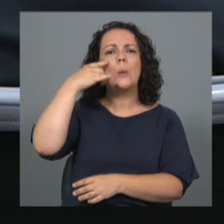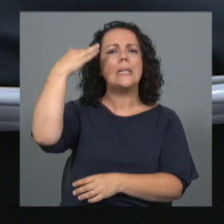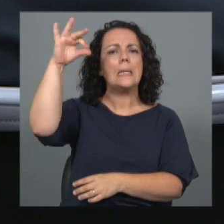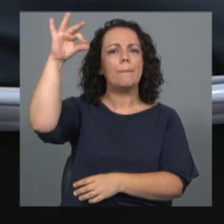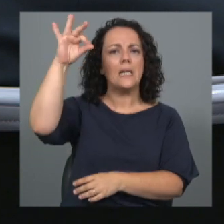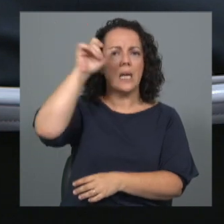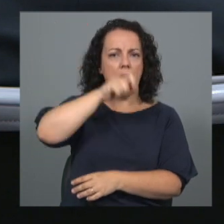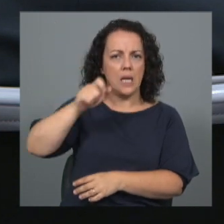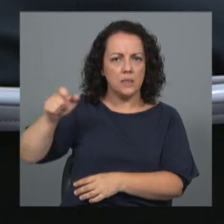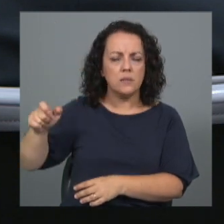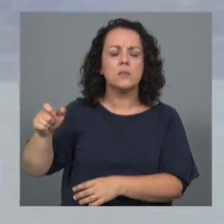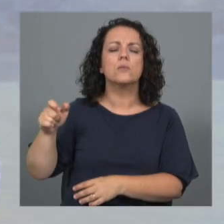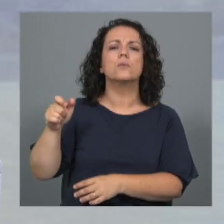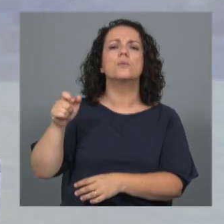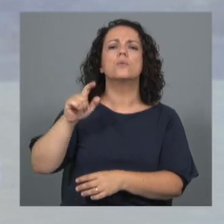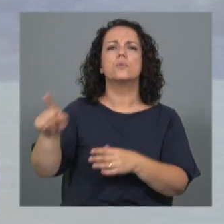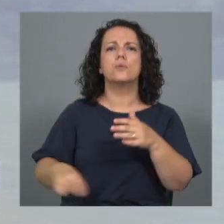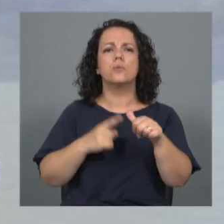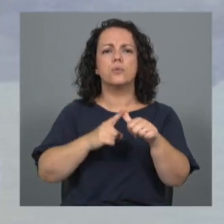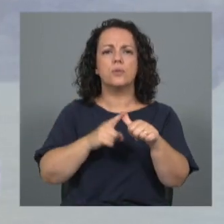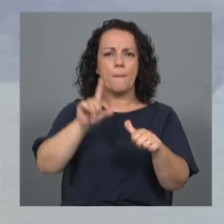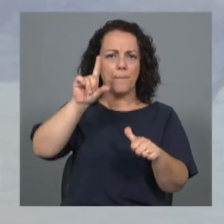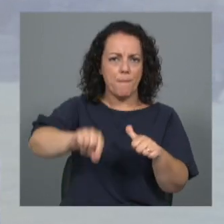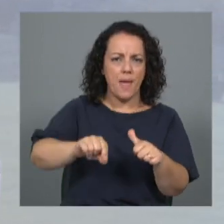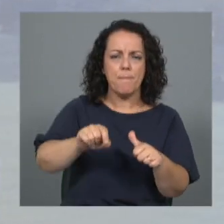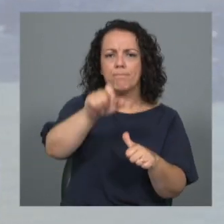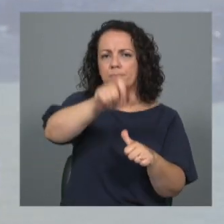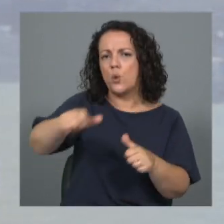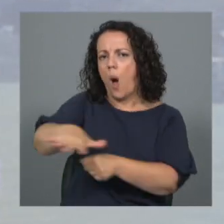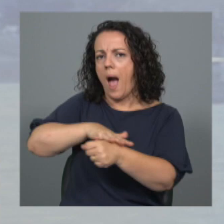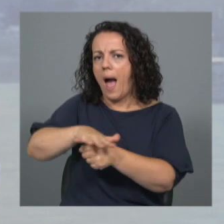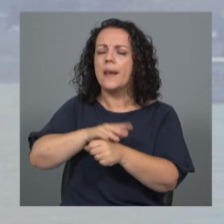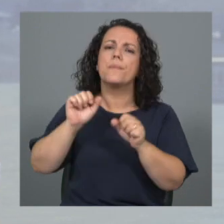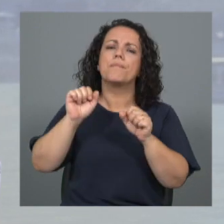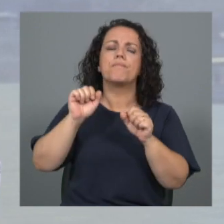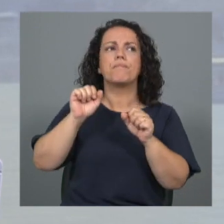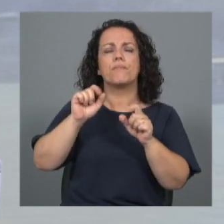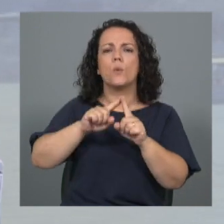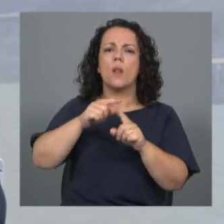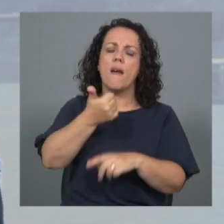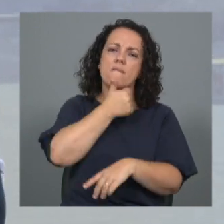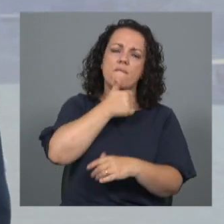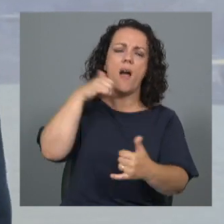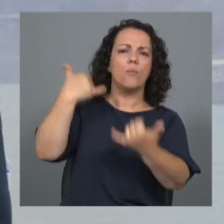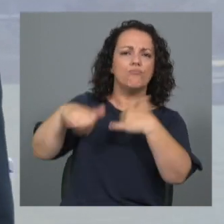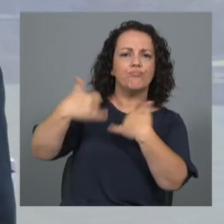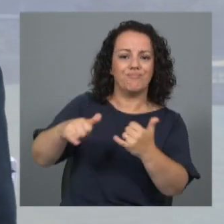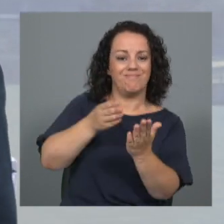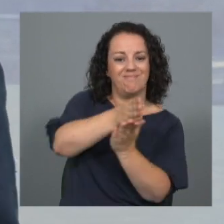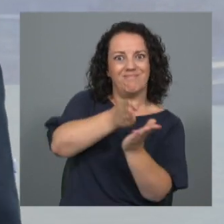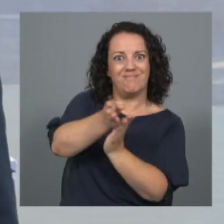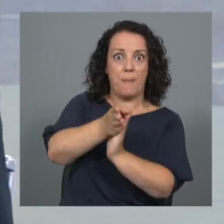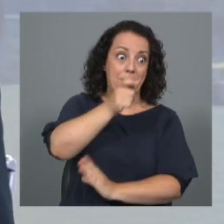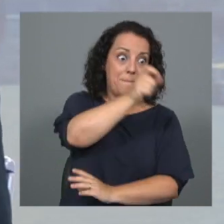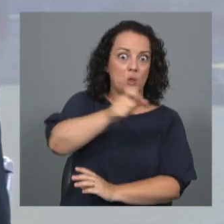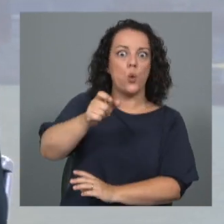para a área das vítimas de violência doméstica, os públicos mais vulneráveis e mais propensos a esta